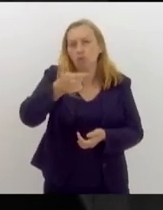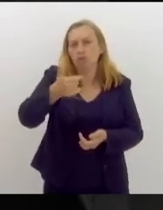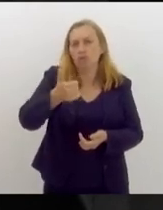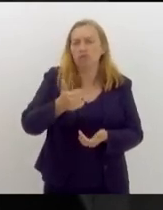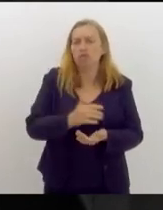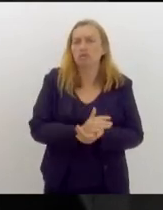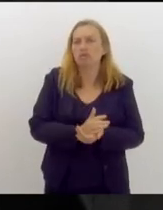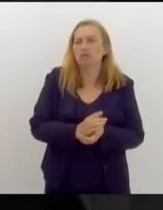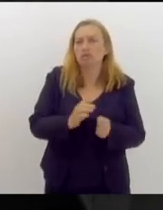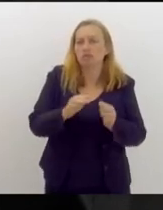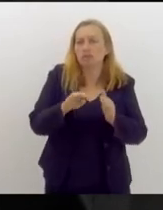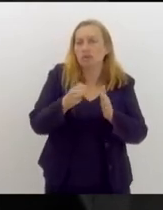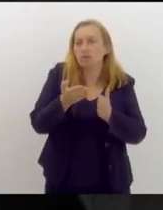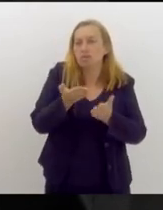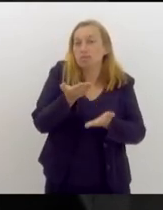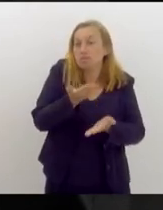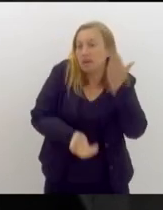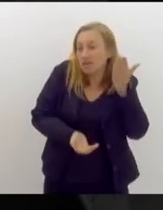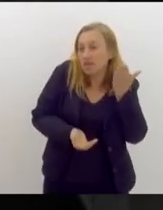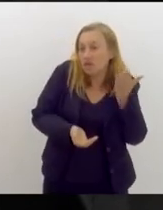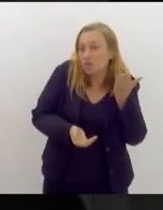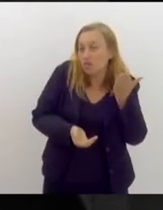por cento